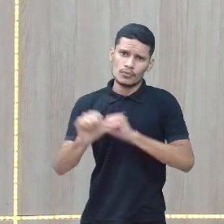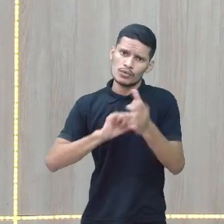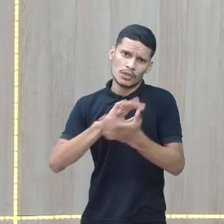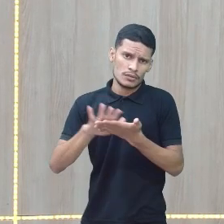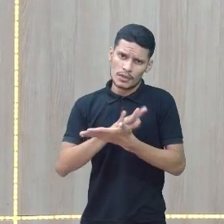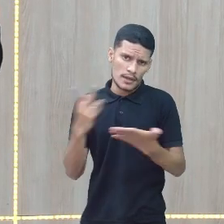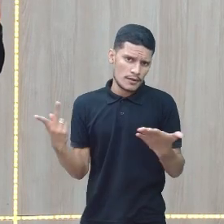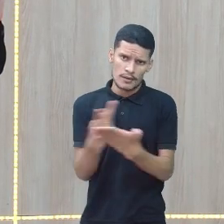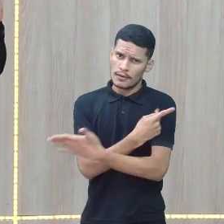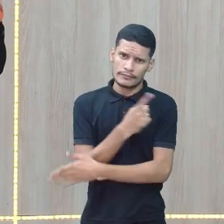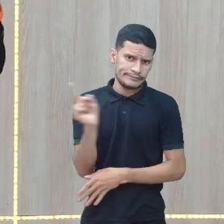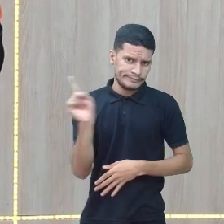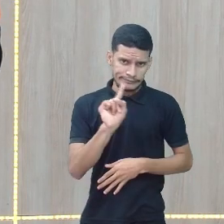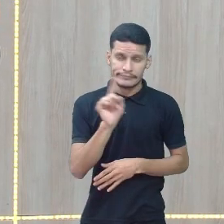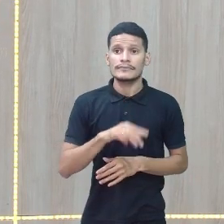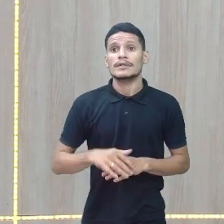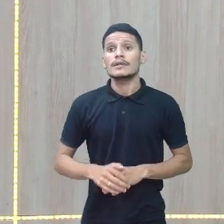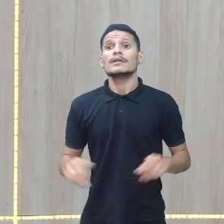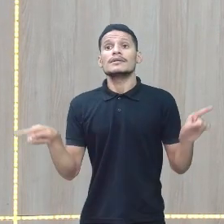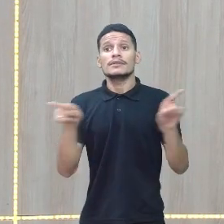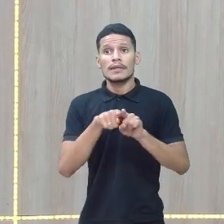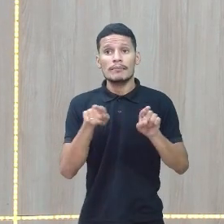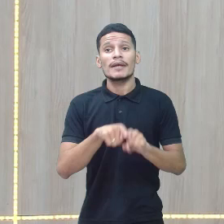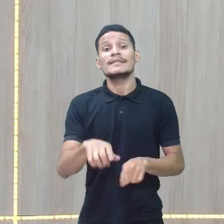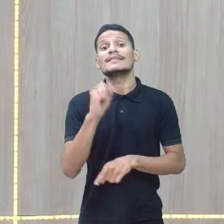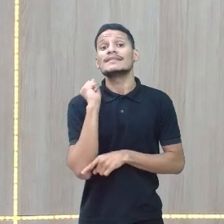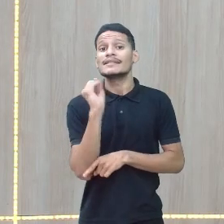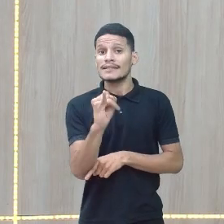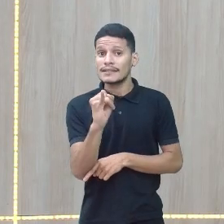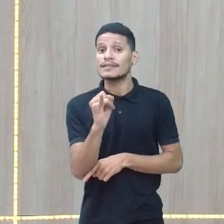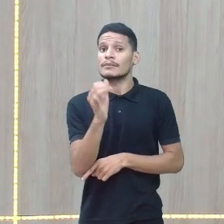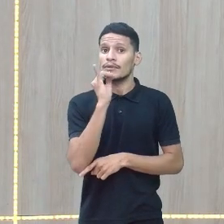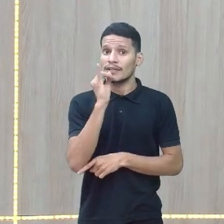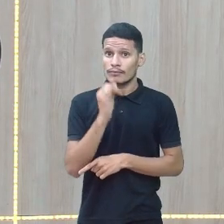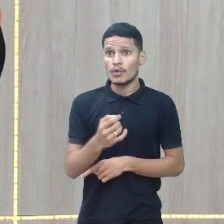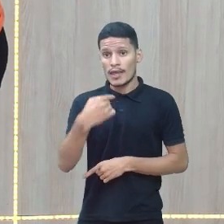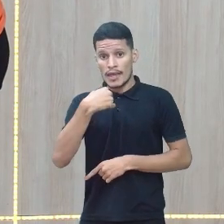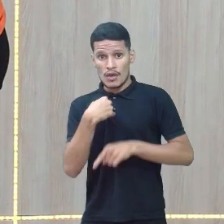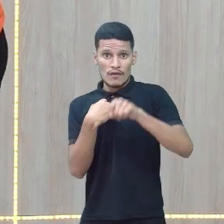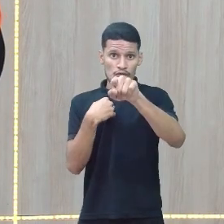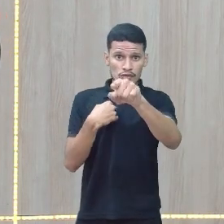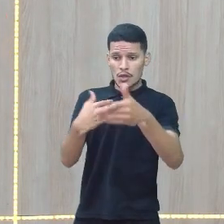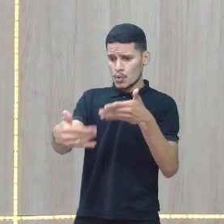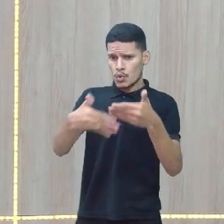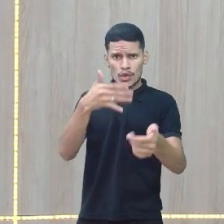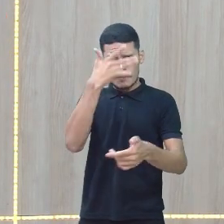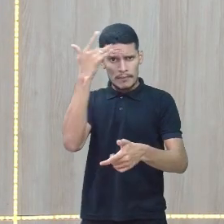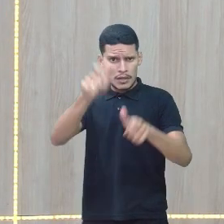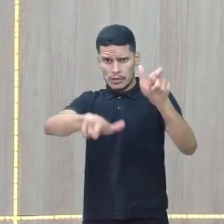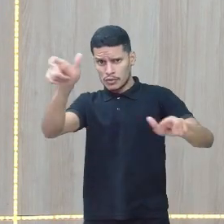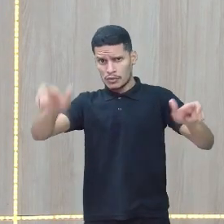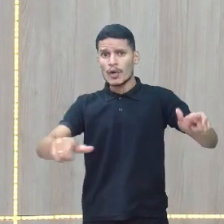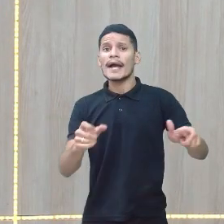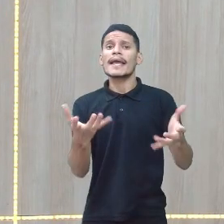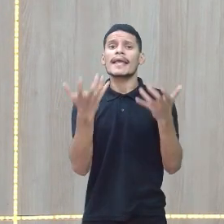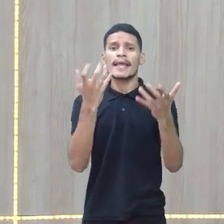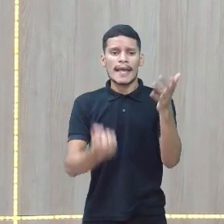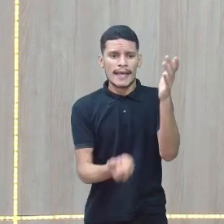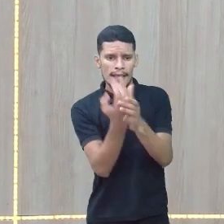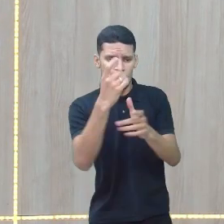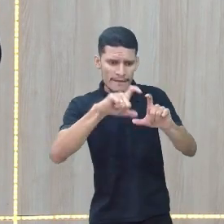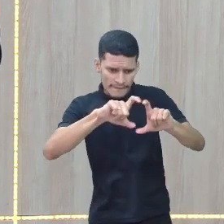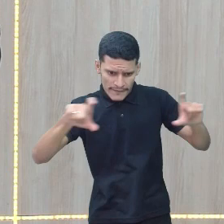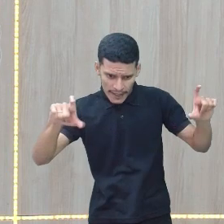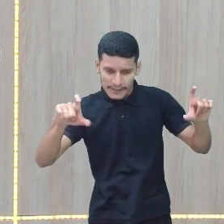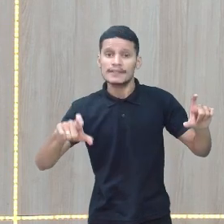errado. E aí, se você, eu, qualquer pessoa, quando estiver construindo essa